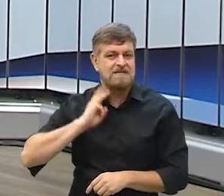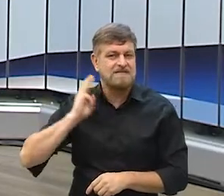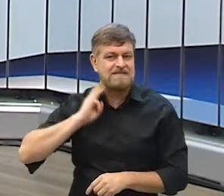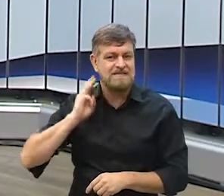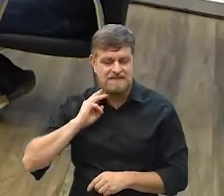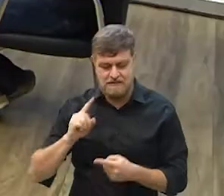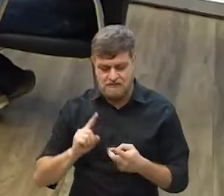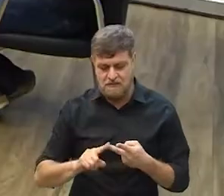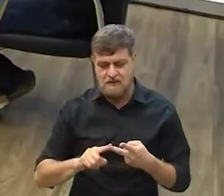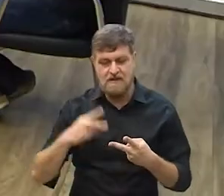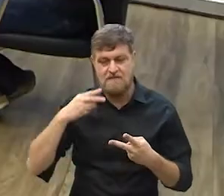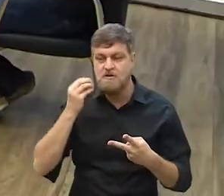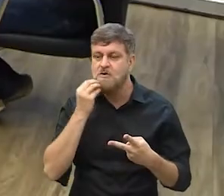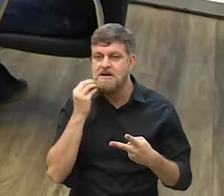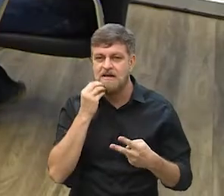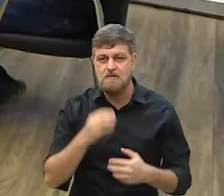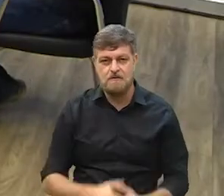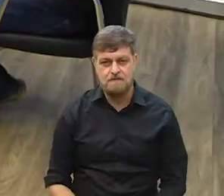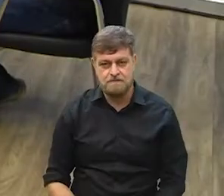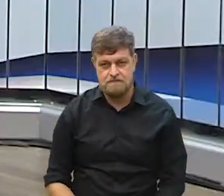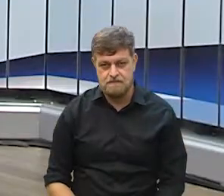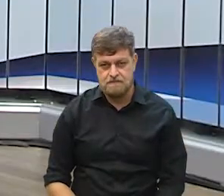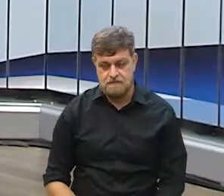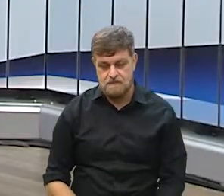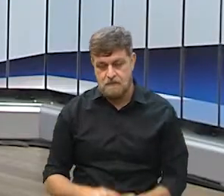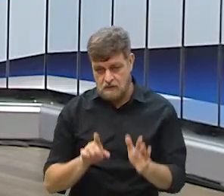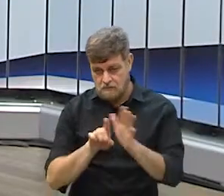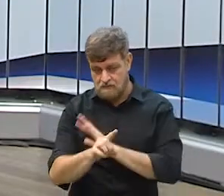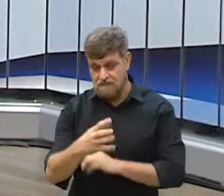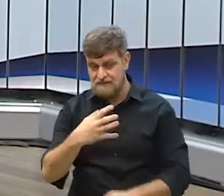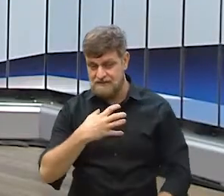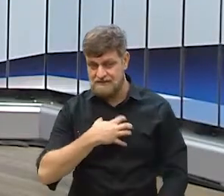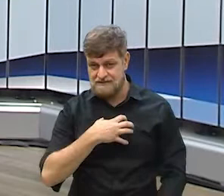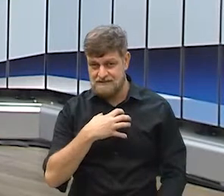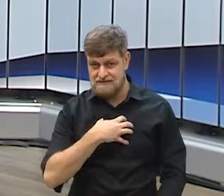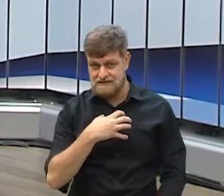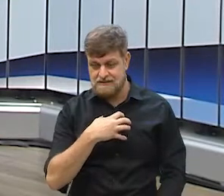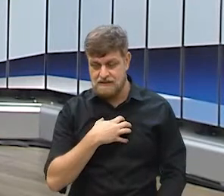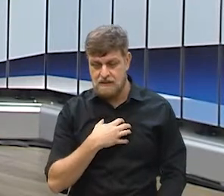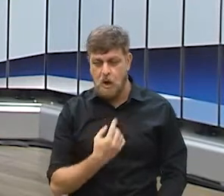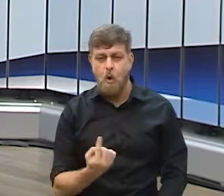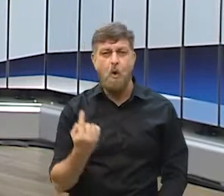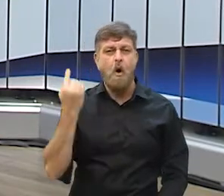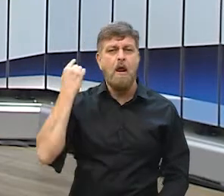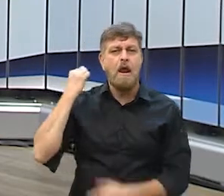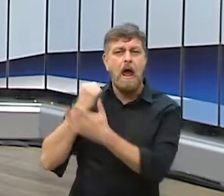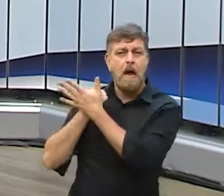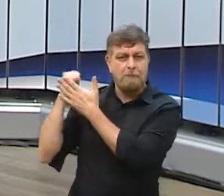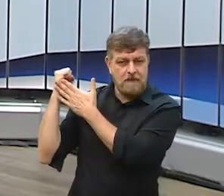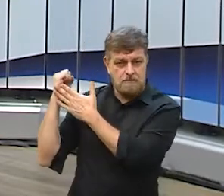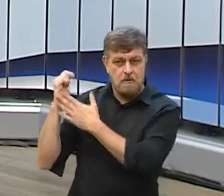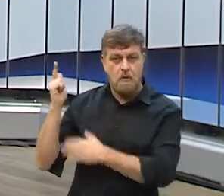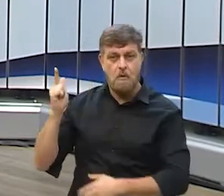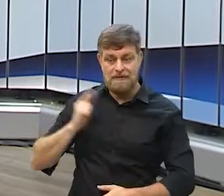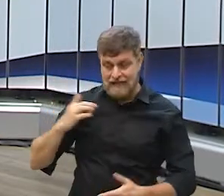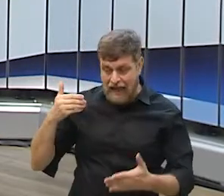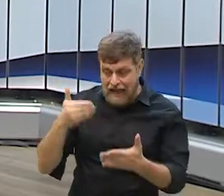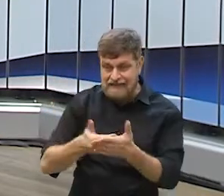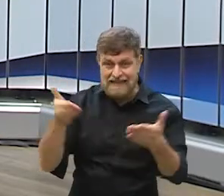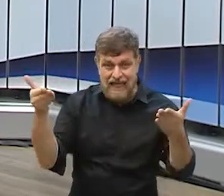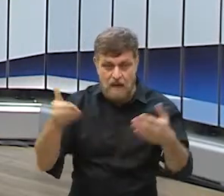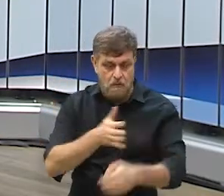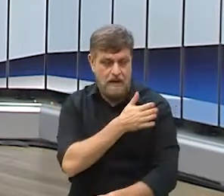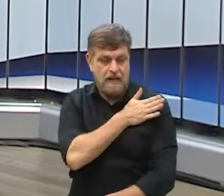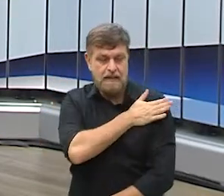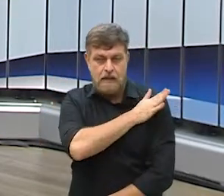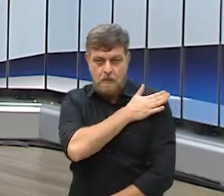Cecílio Santos. Vocês sentem, veem ou ficou no passado um preconceito com quem mora em áreas